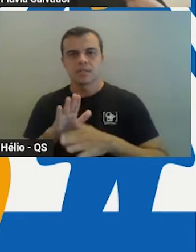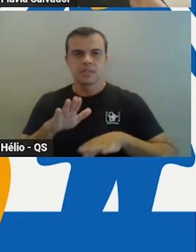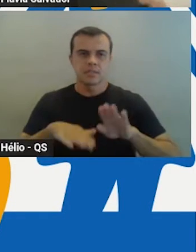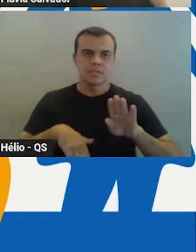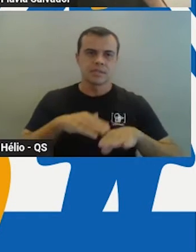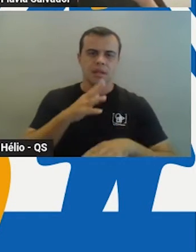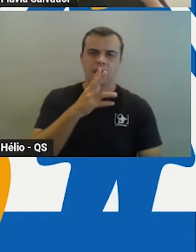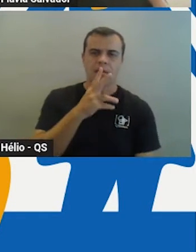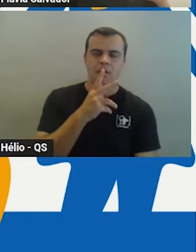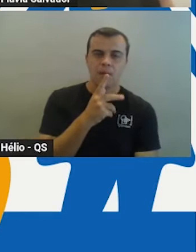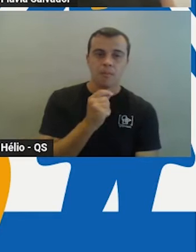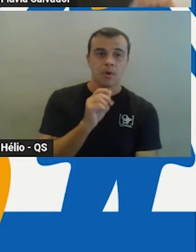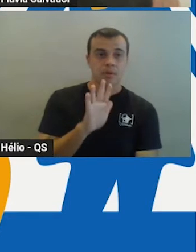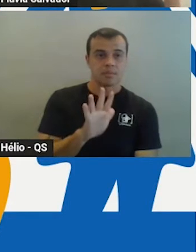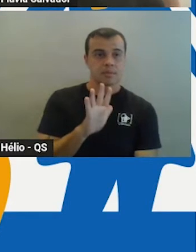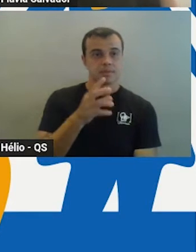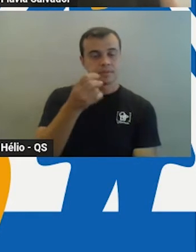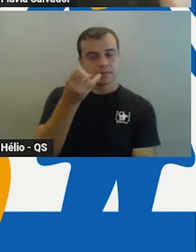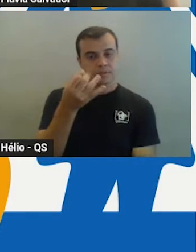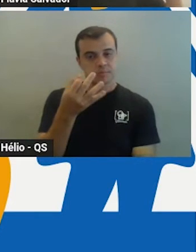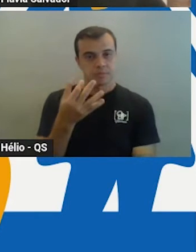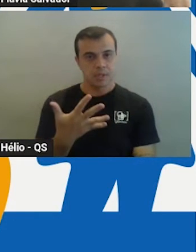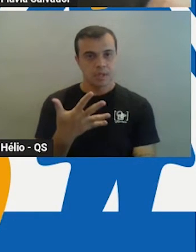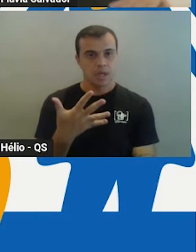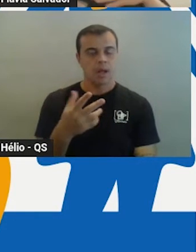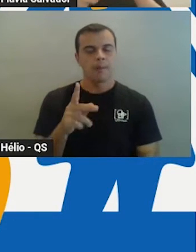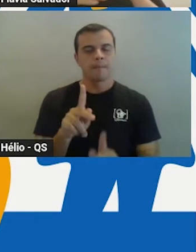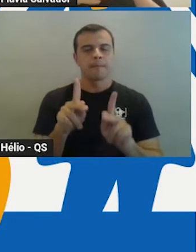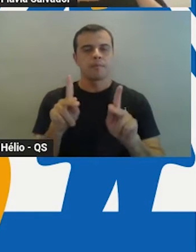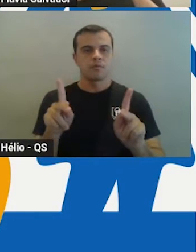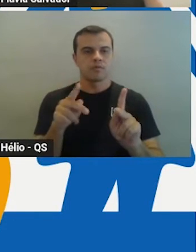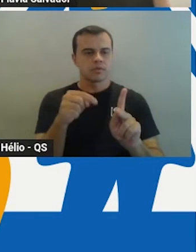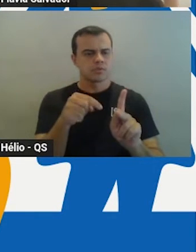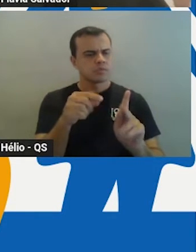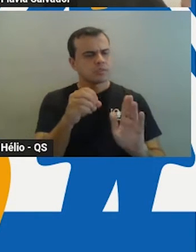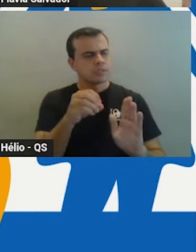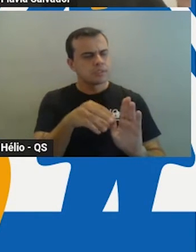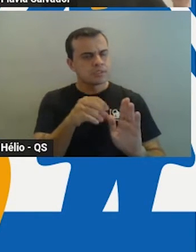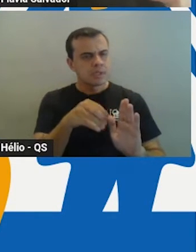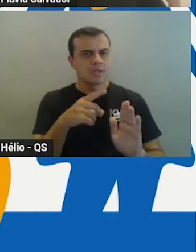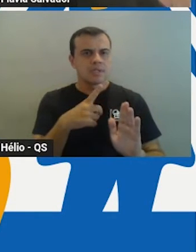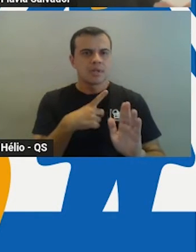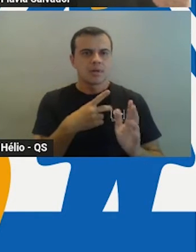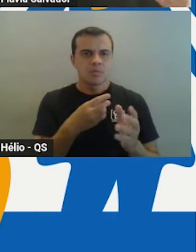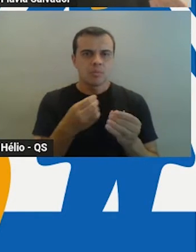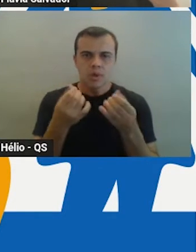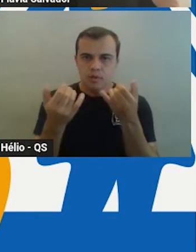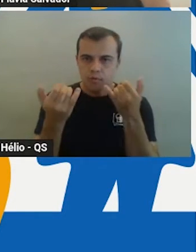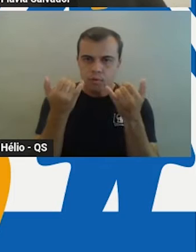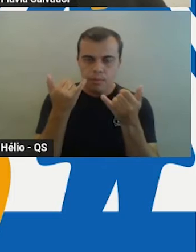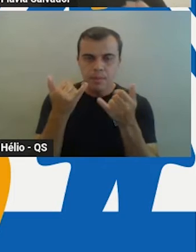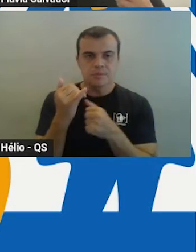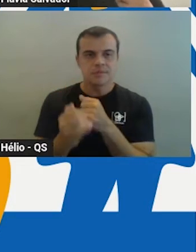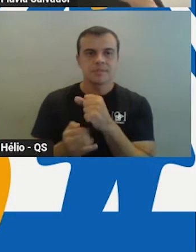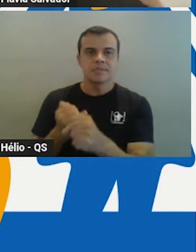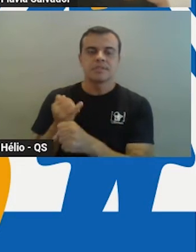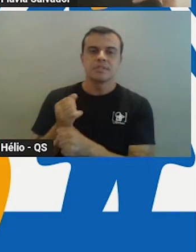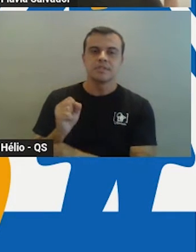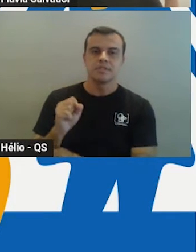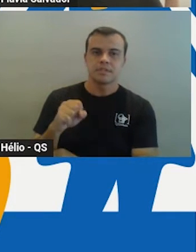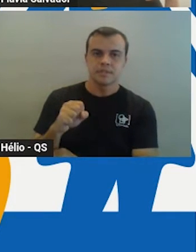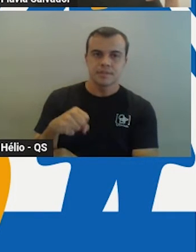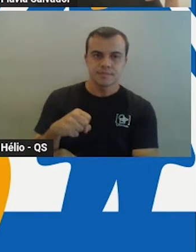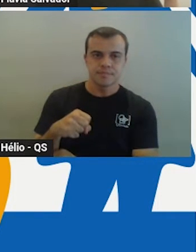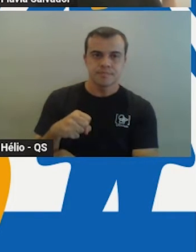densa demais, mas instrumentalizar os professores. Tem muita informação na internet, sim,